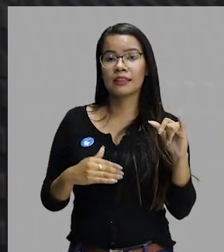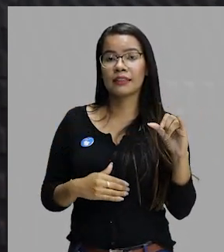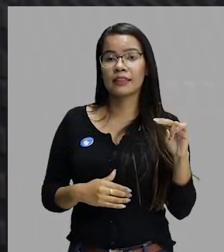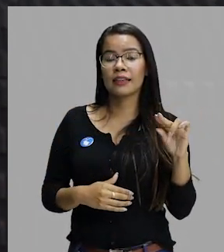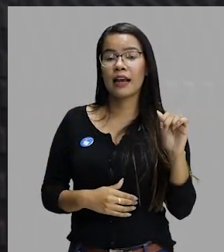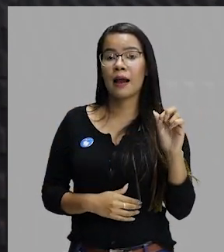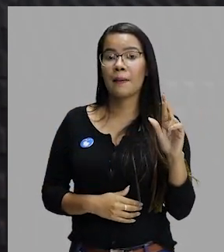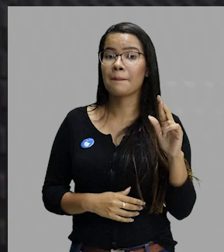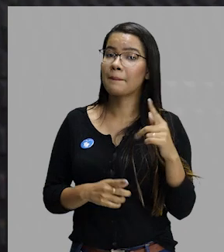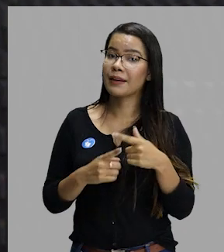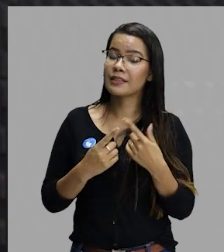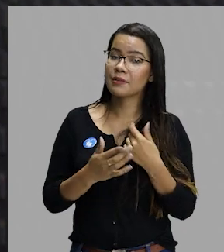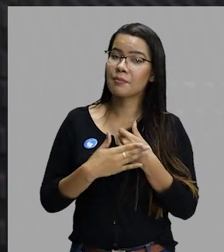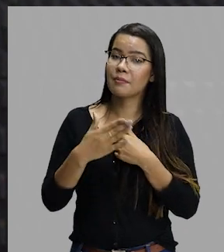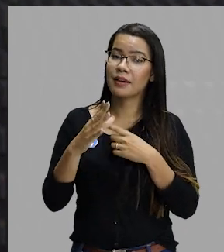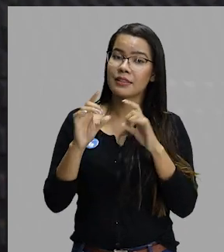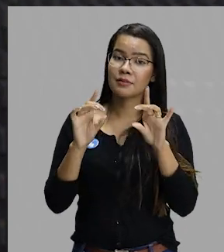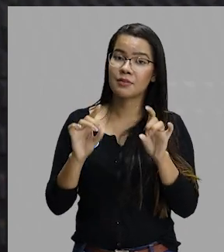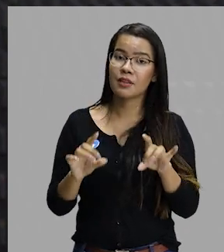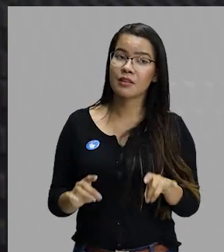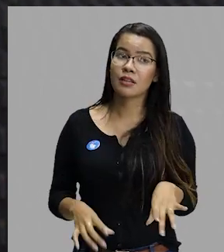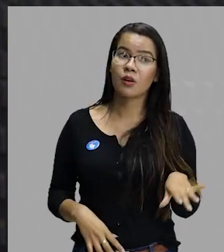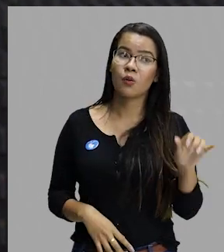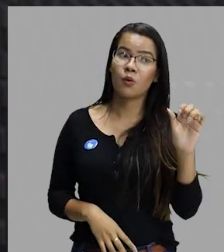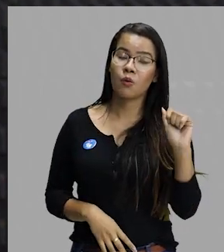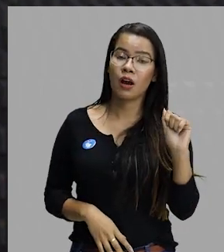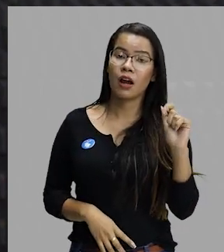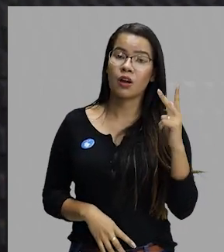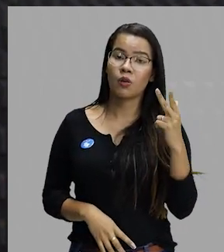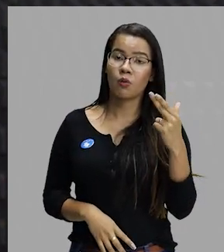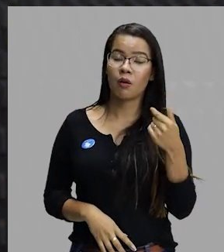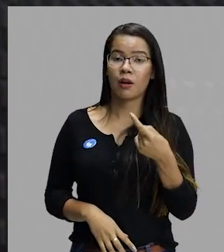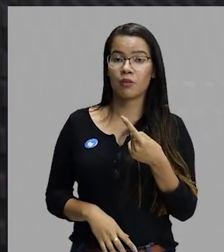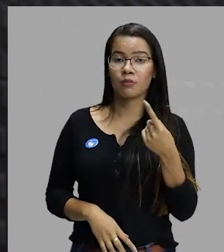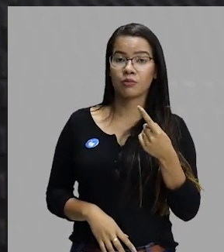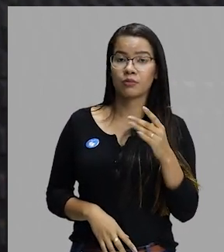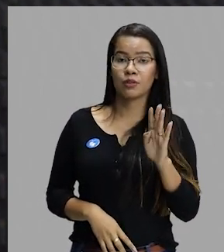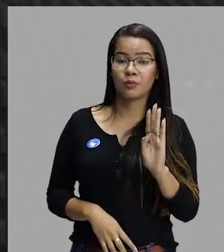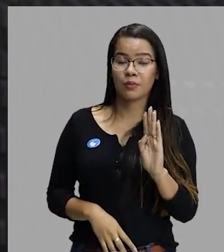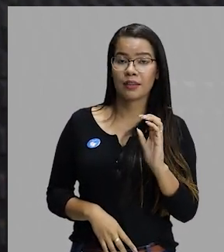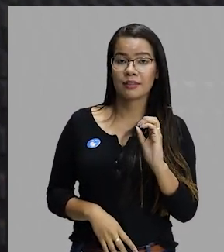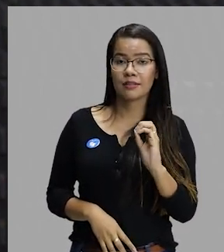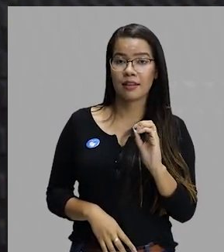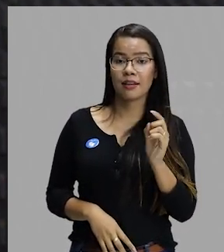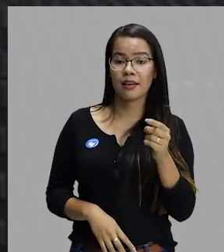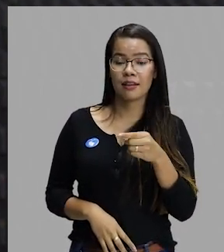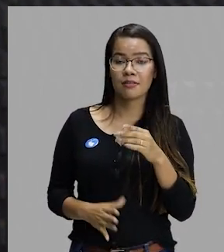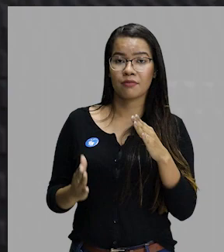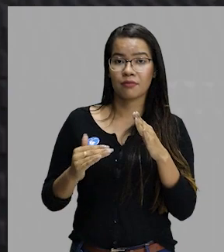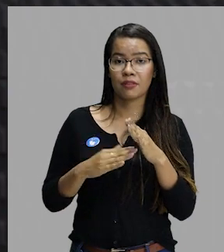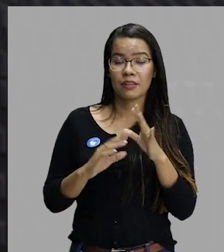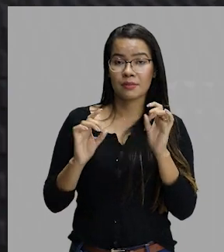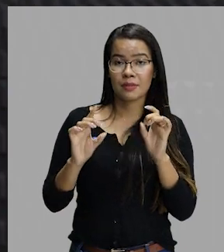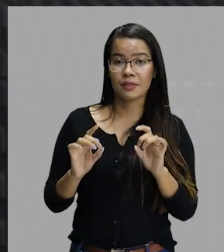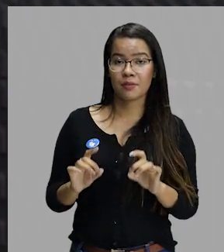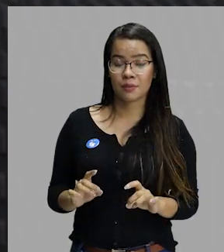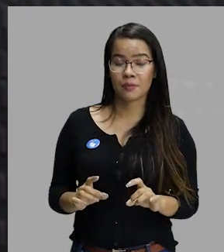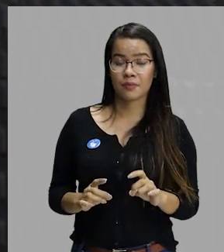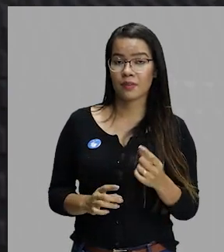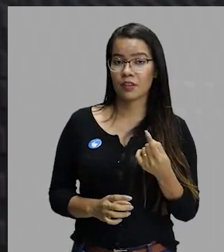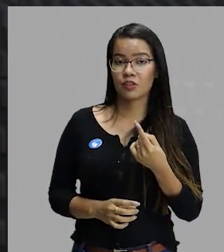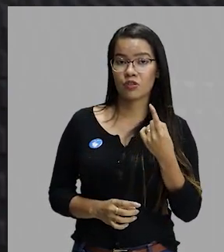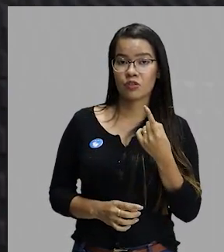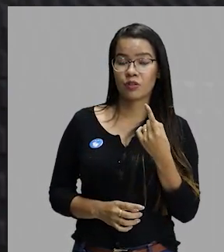ainda. O a aqui é 1 e o b é 0. Essa função especificamente, só